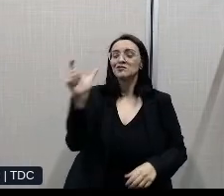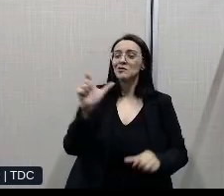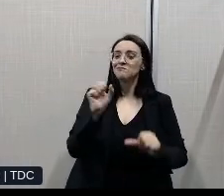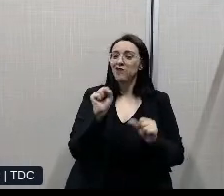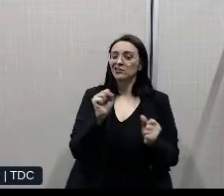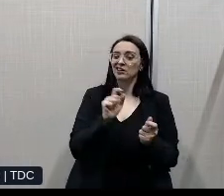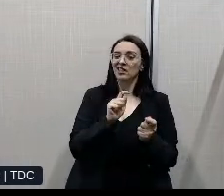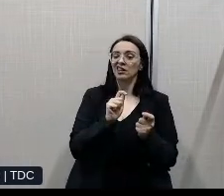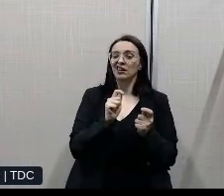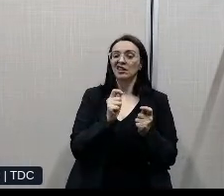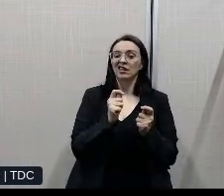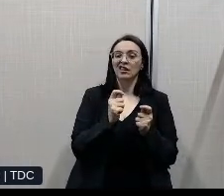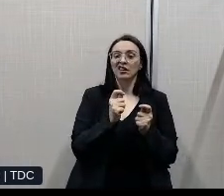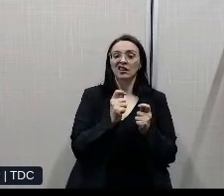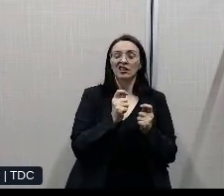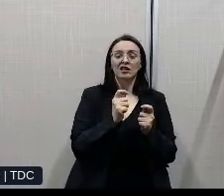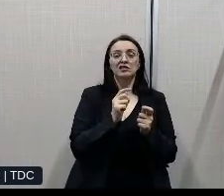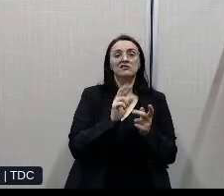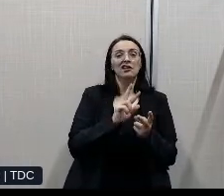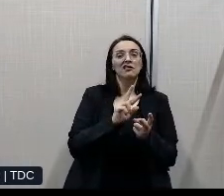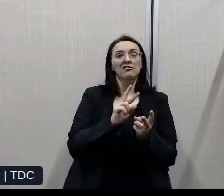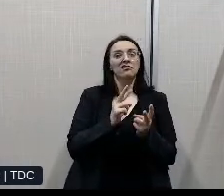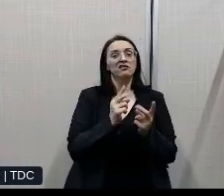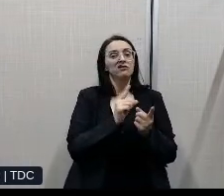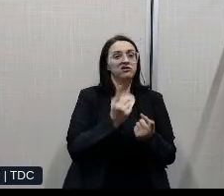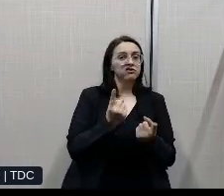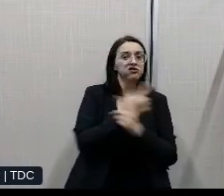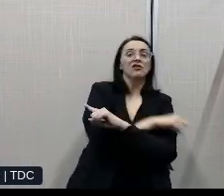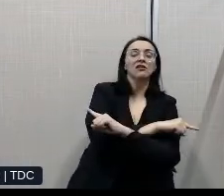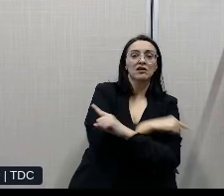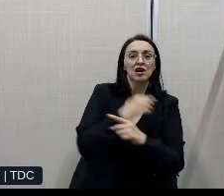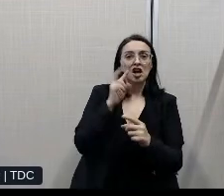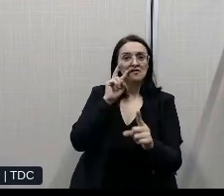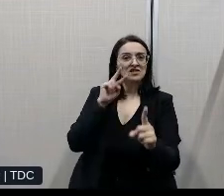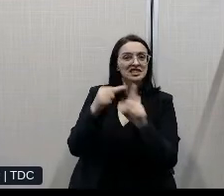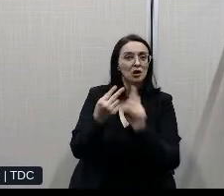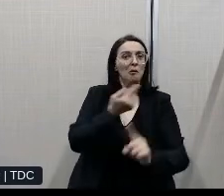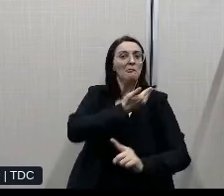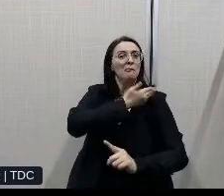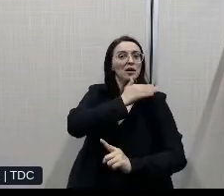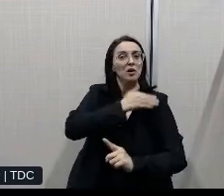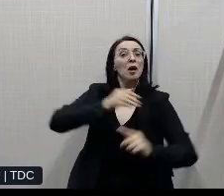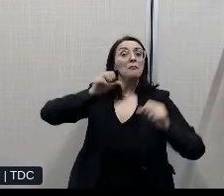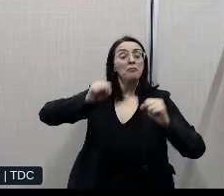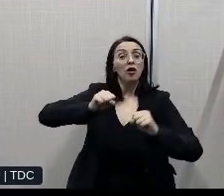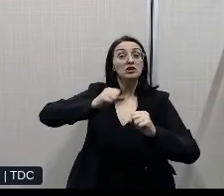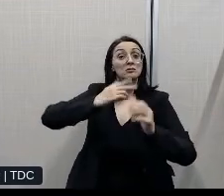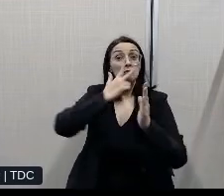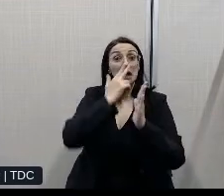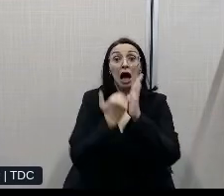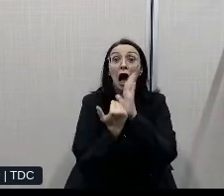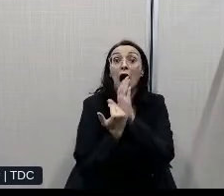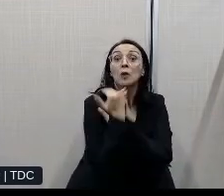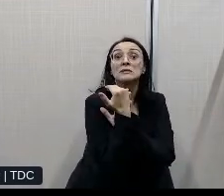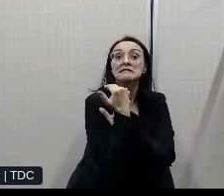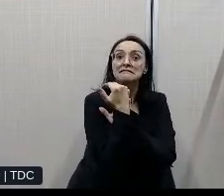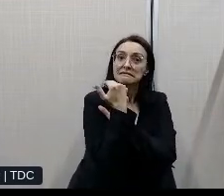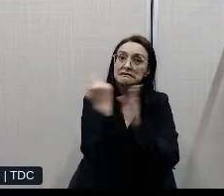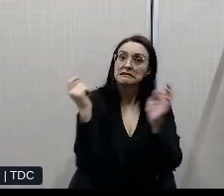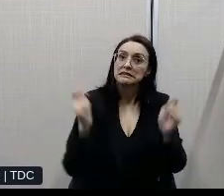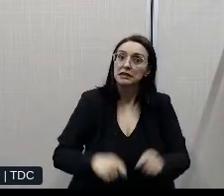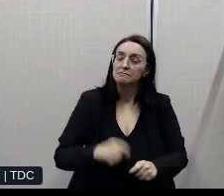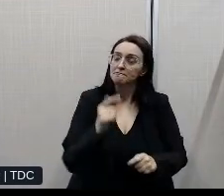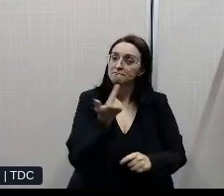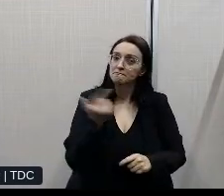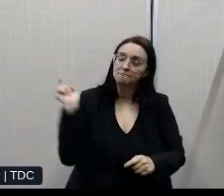distorcer as coisas e essas visões complexas e visões que são erradas, visões de preconceito, podem ser aumentadas. Então, pode ir